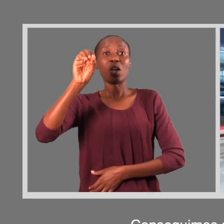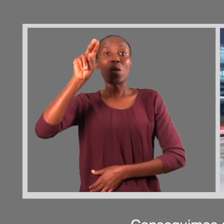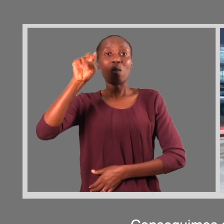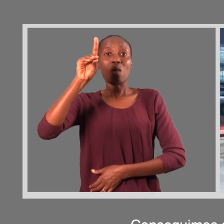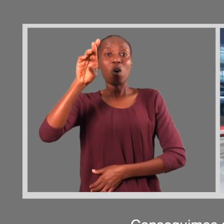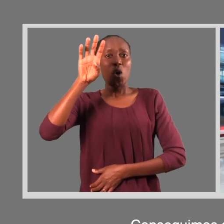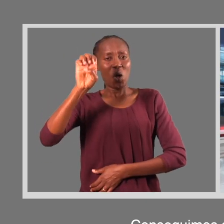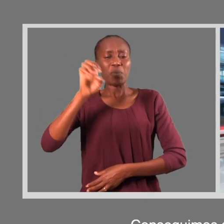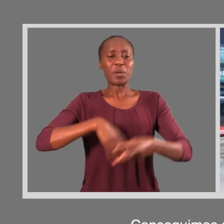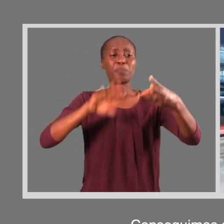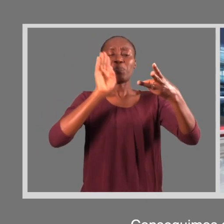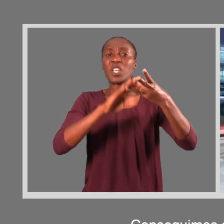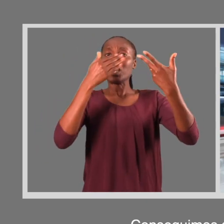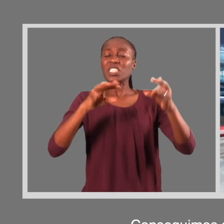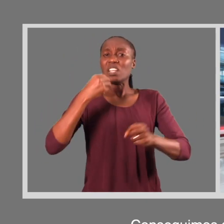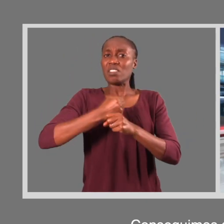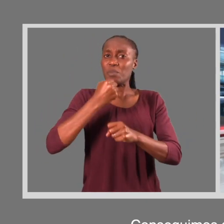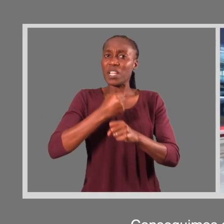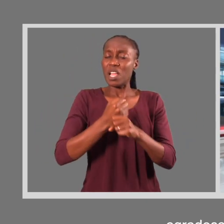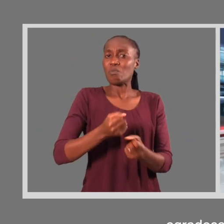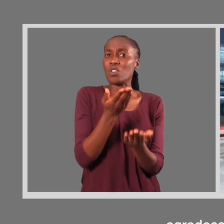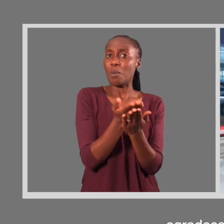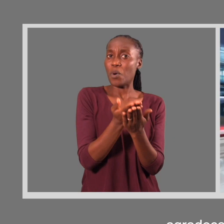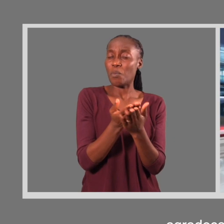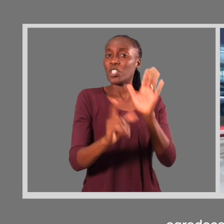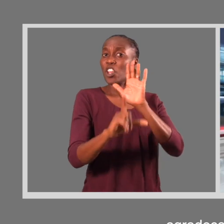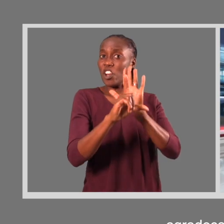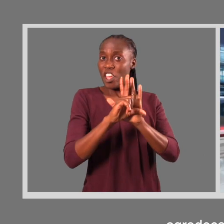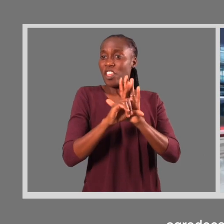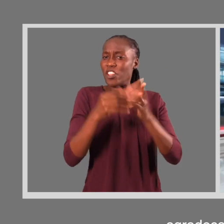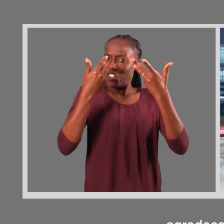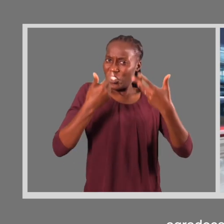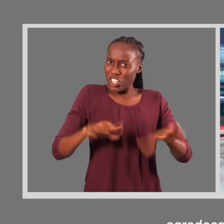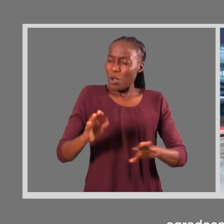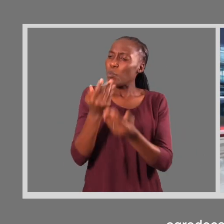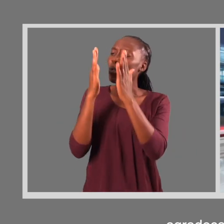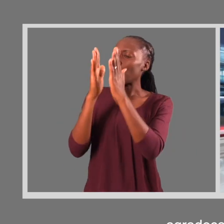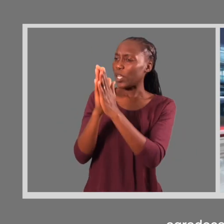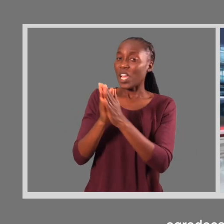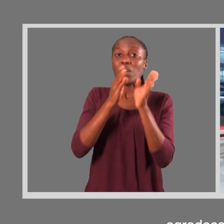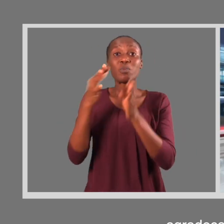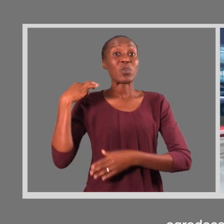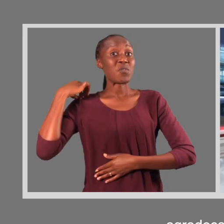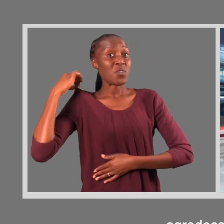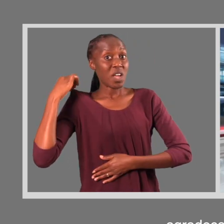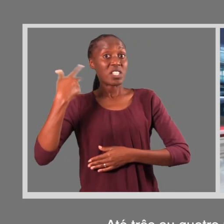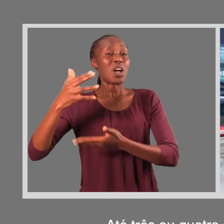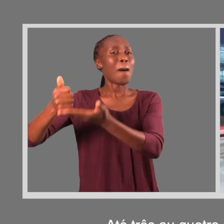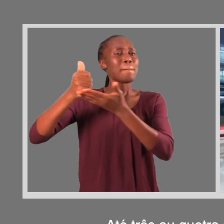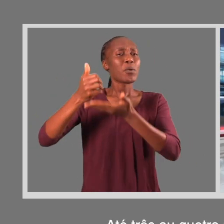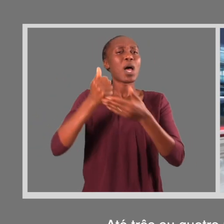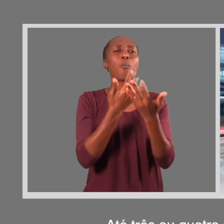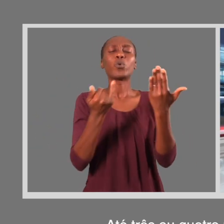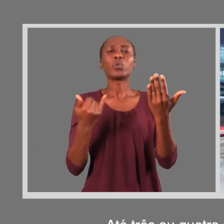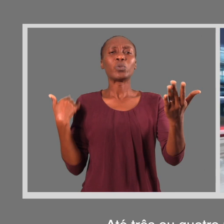conseguimos trabalhar na proposta de lei, e agradecer aos voluntários que nos apoiaram muito nesta proposta de lei, que